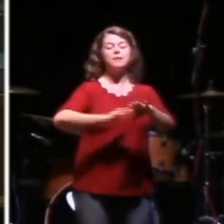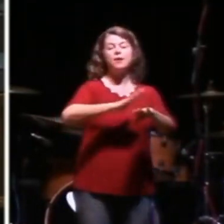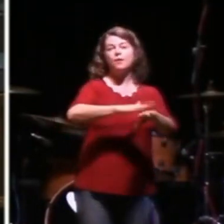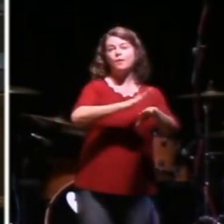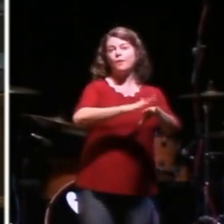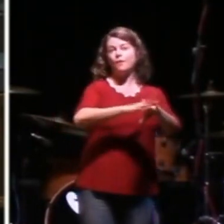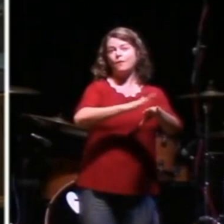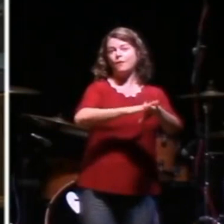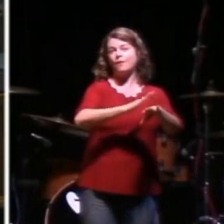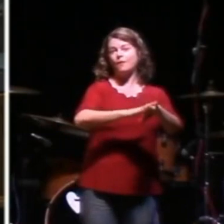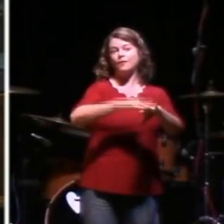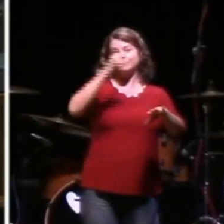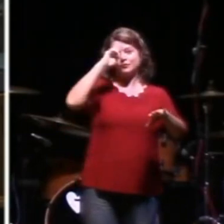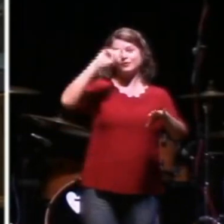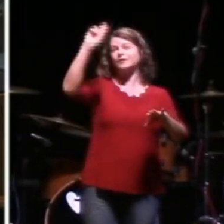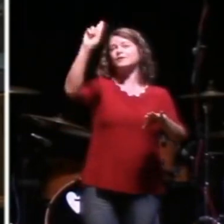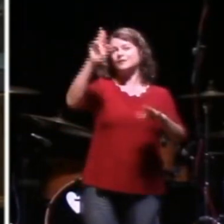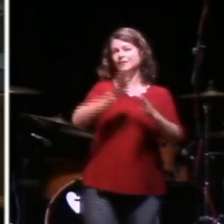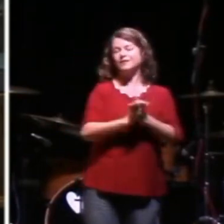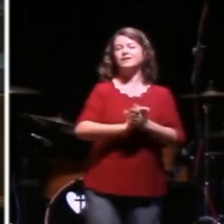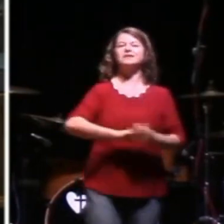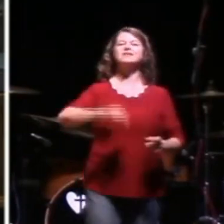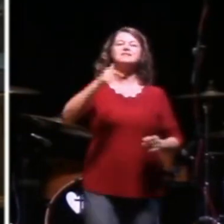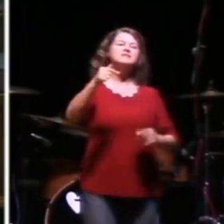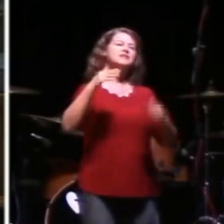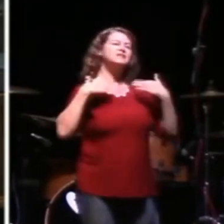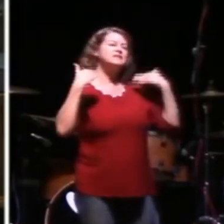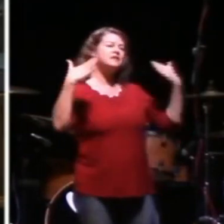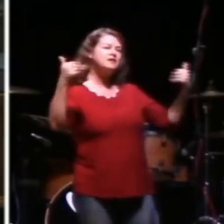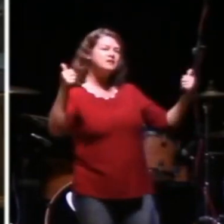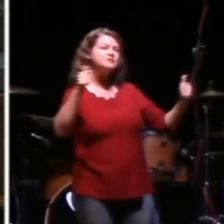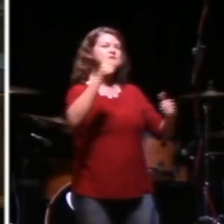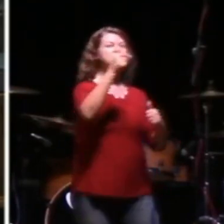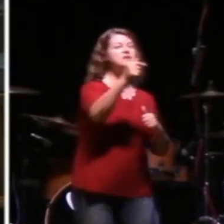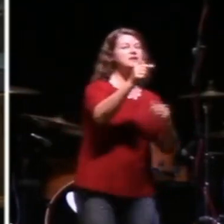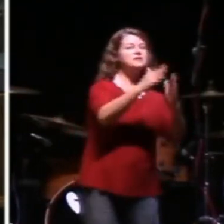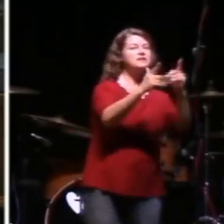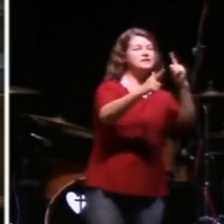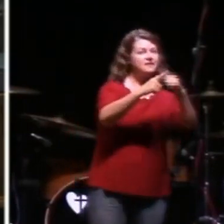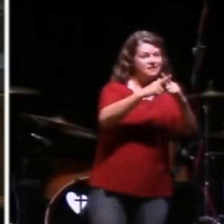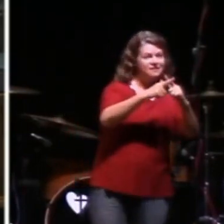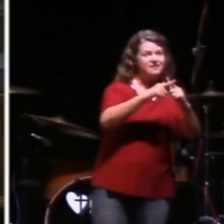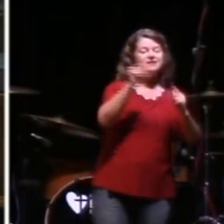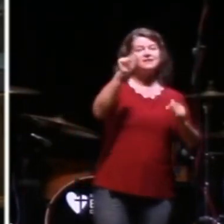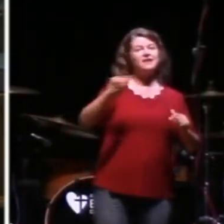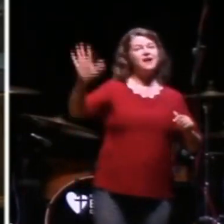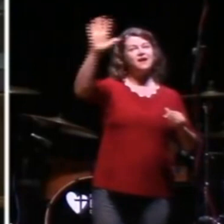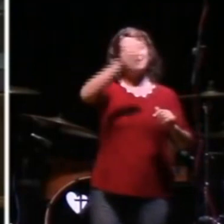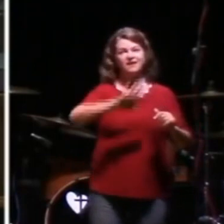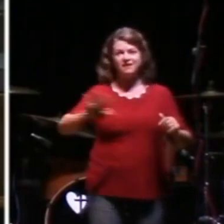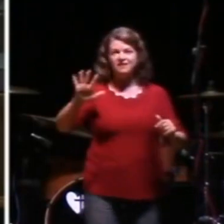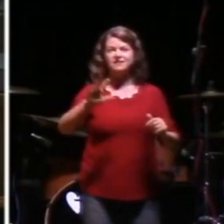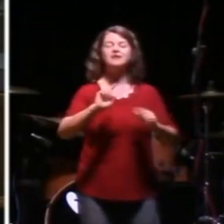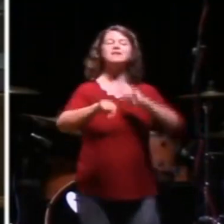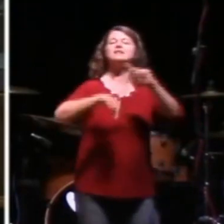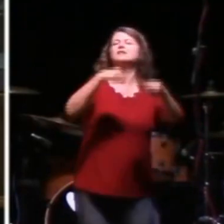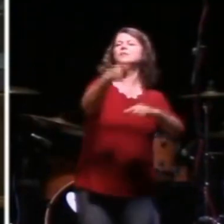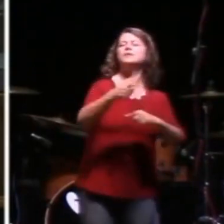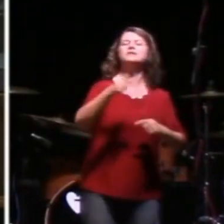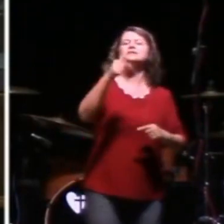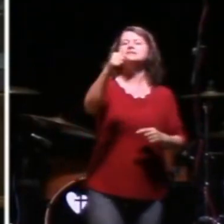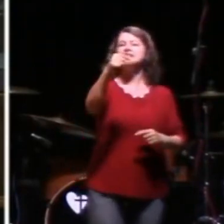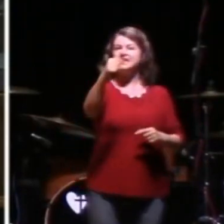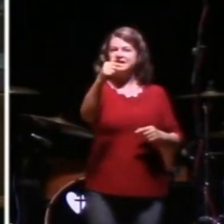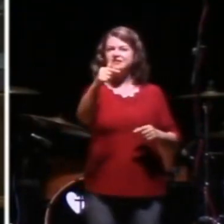sete candeeiros ele e os sete anjos das sete igrejas da ásia depois aparece os sete chamados